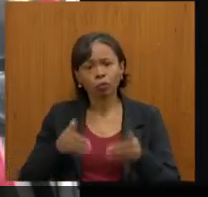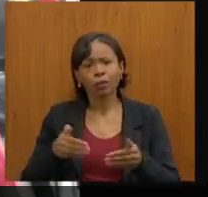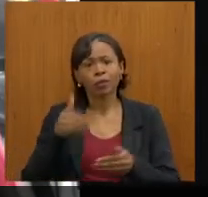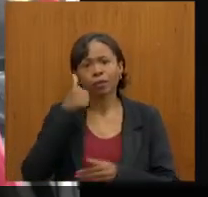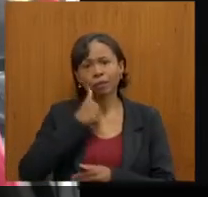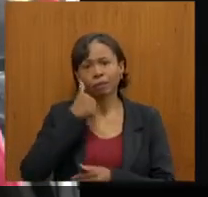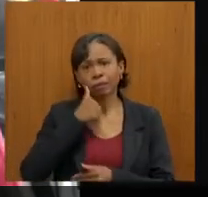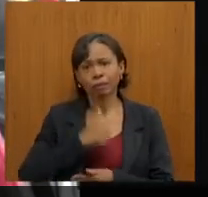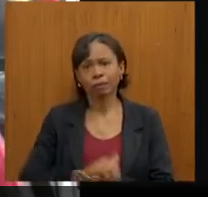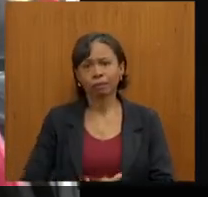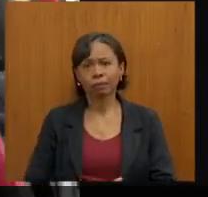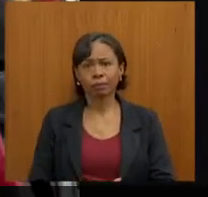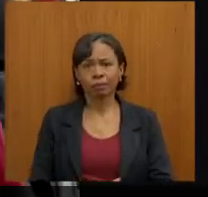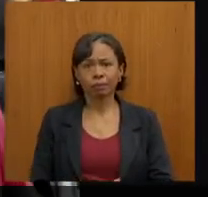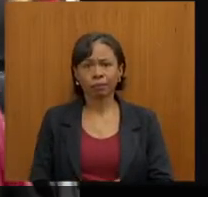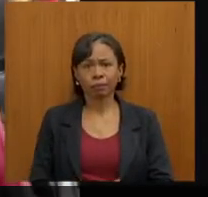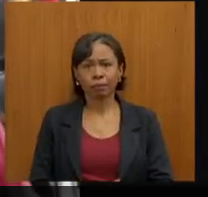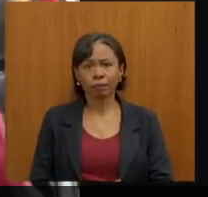e